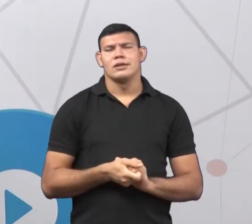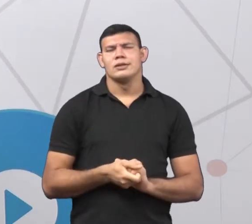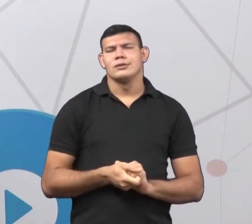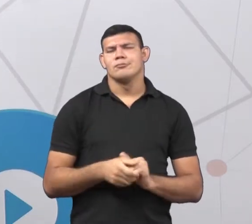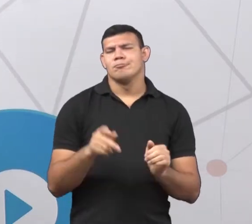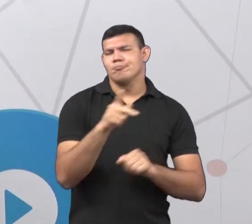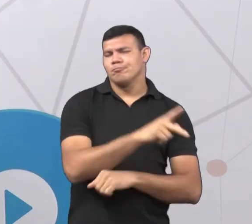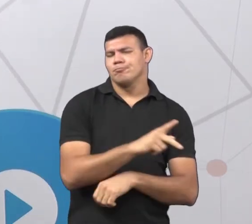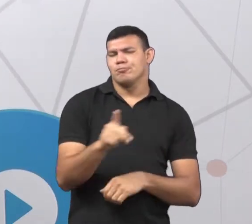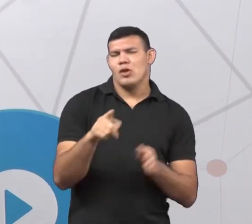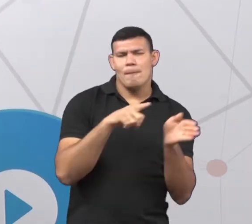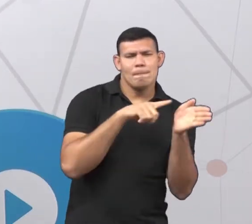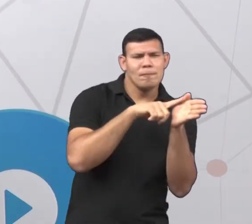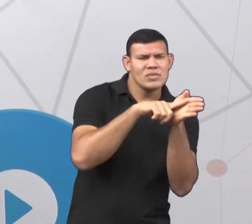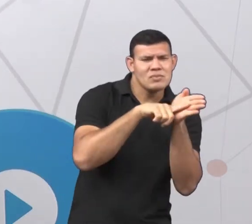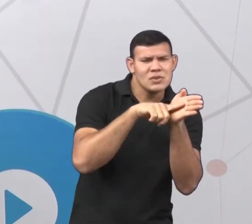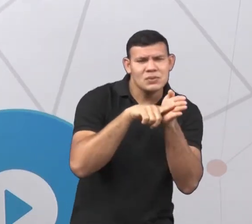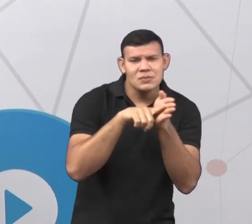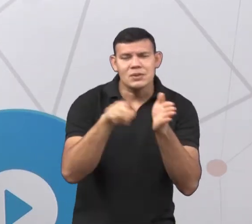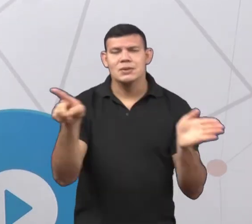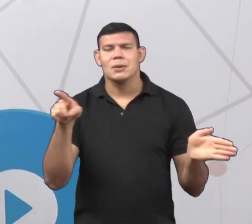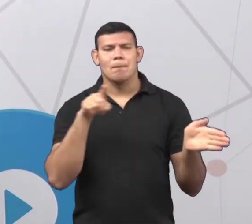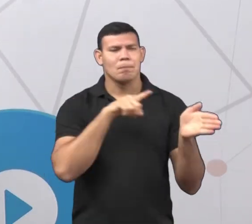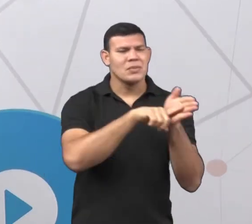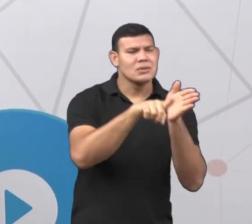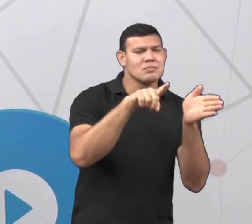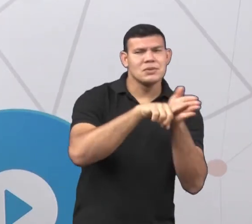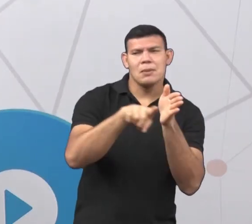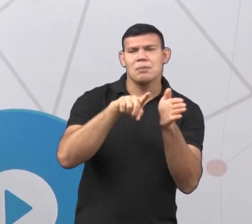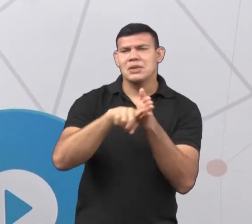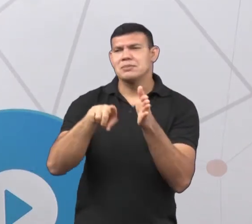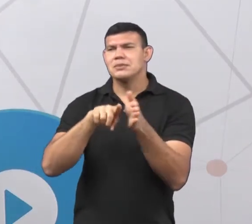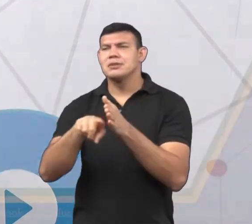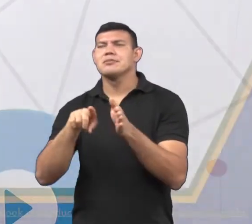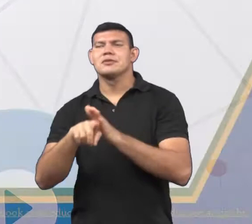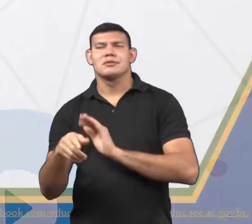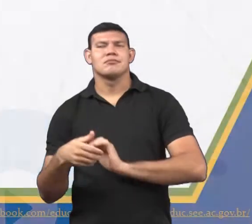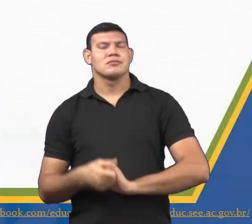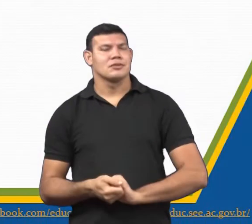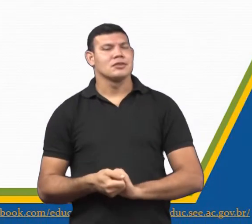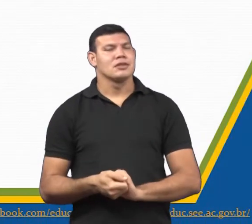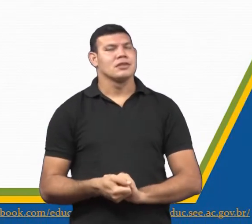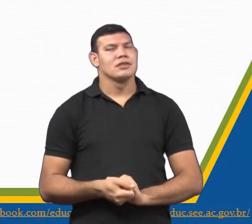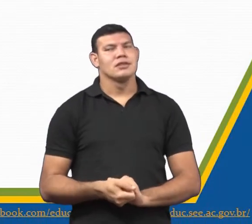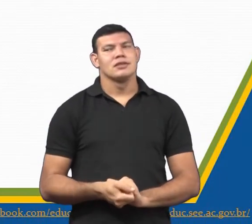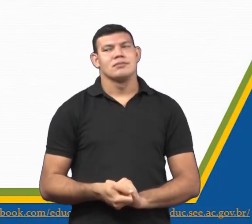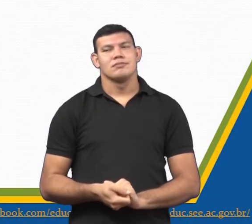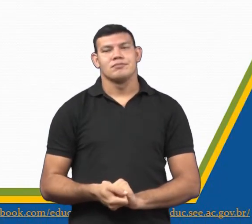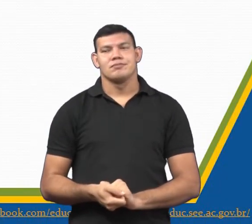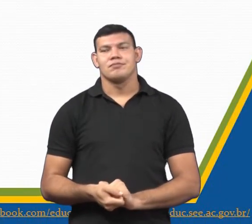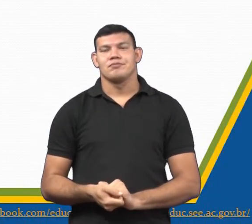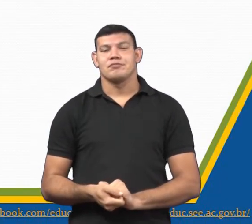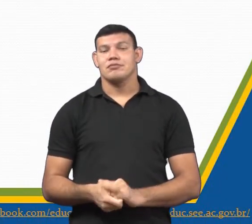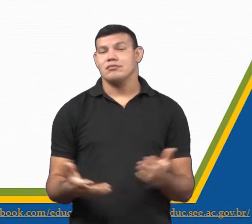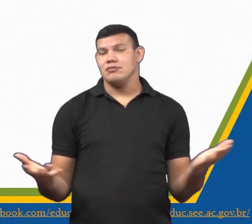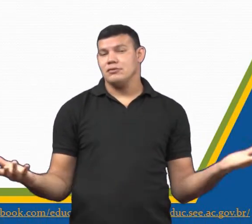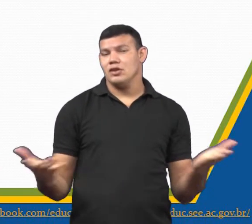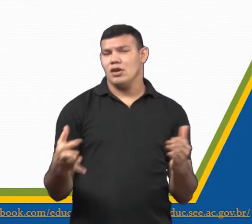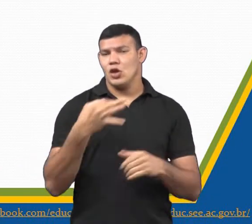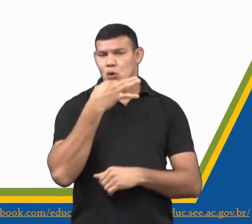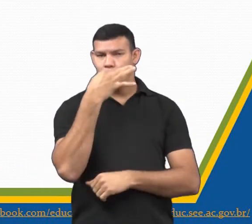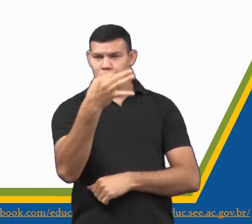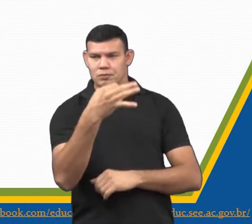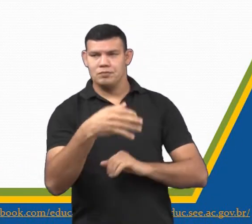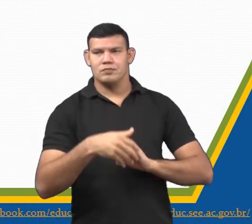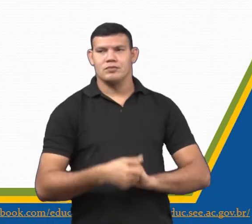fizer aquelas perguntinhas para vocês, vamos sempre tentar responder assim. Vamos a expressar